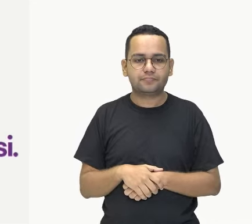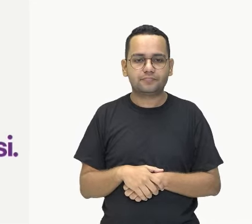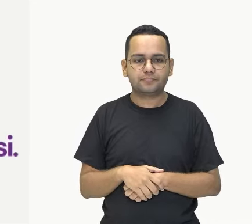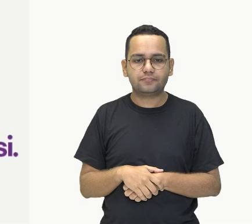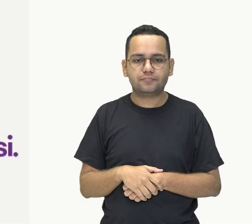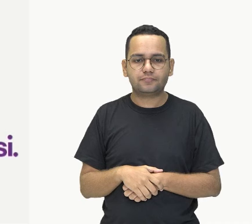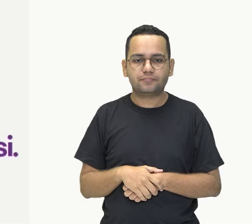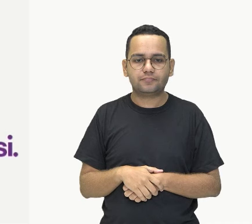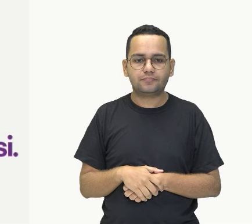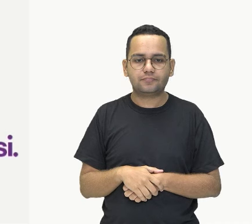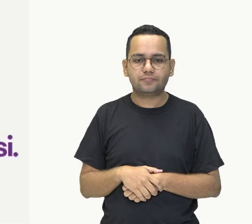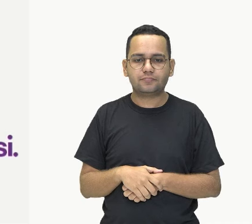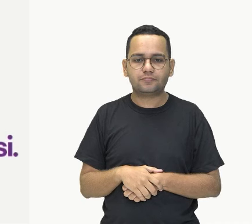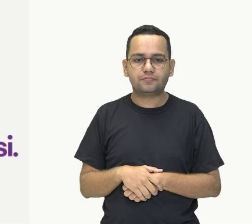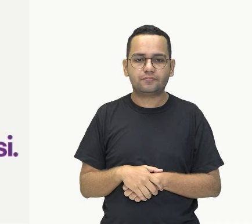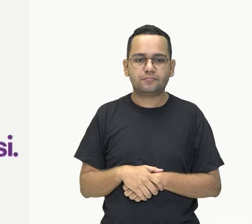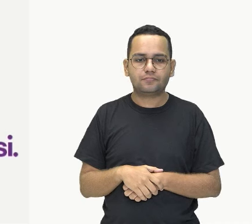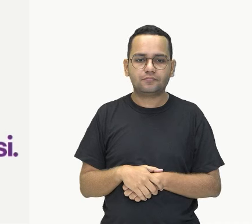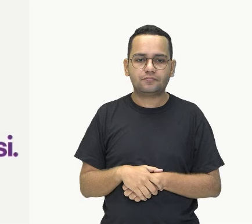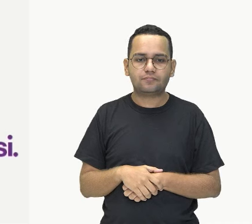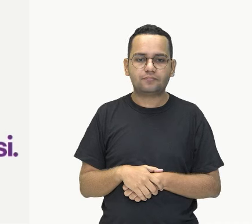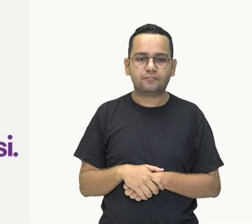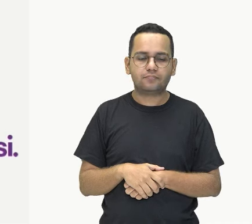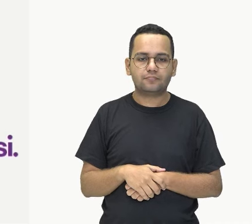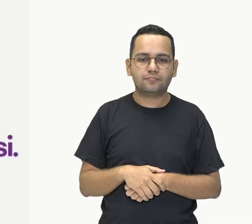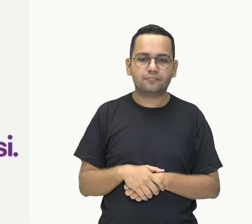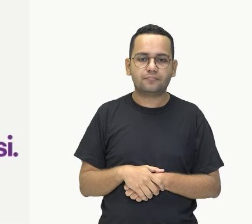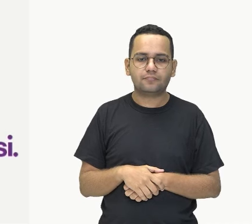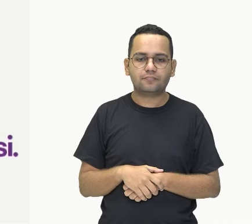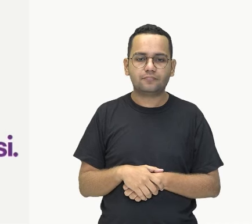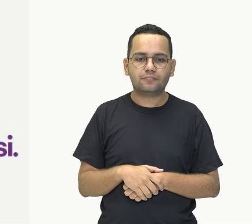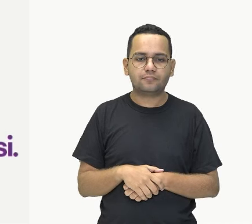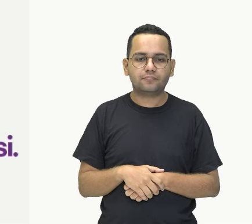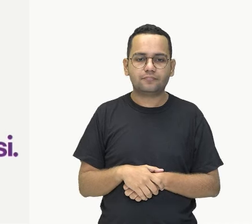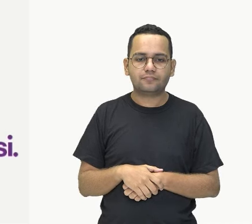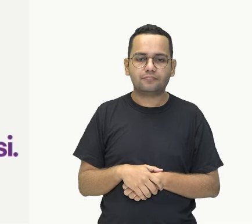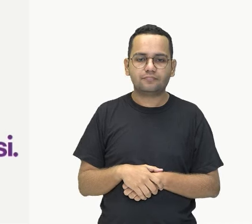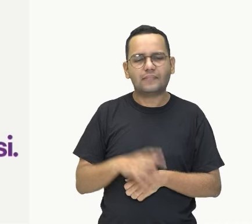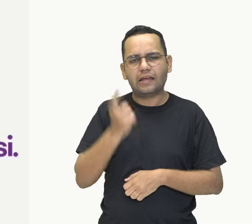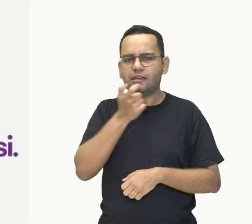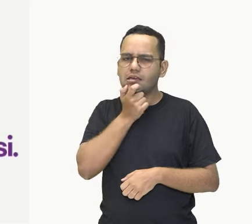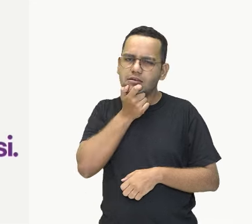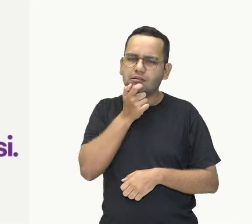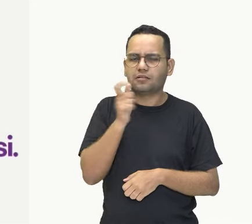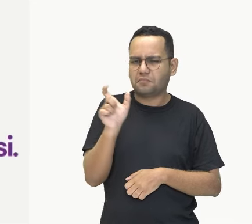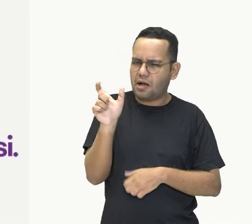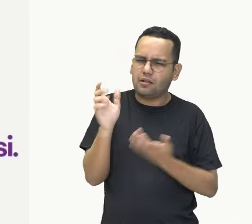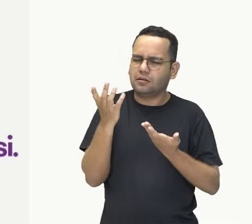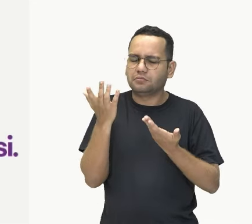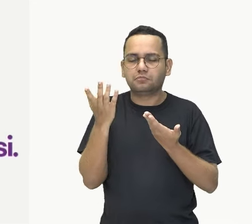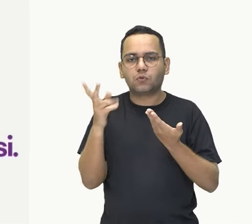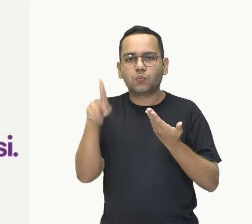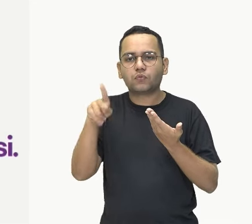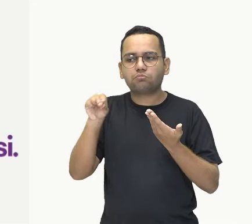altura em inglês, é half. Fica mais bonitinho, né? Então, vamos